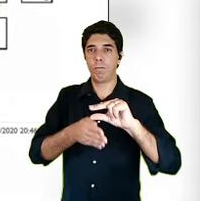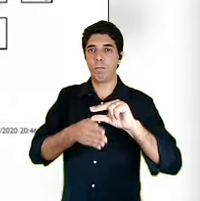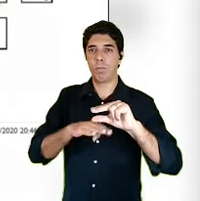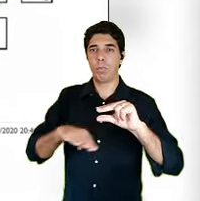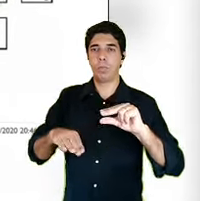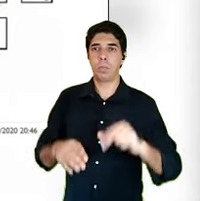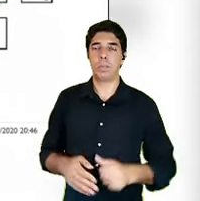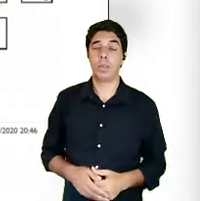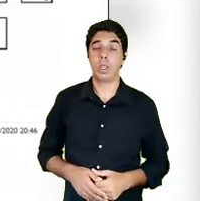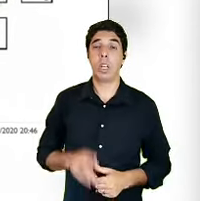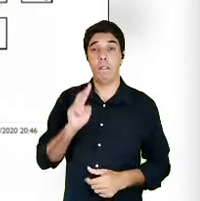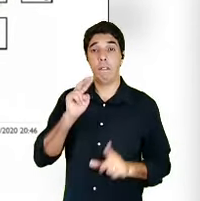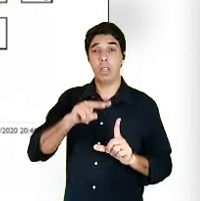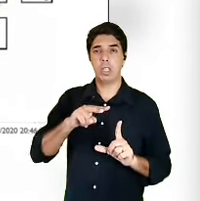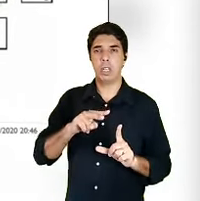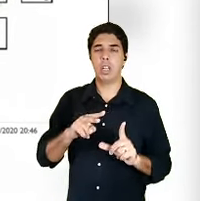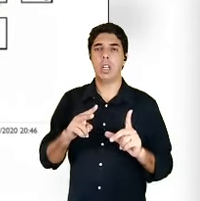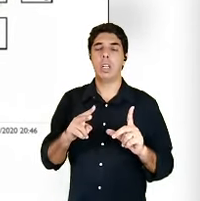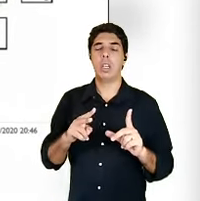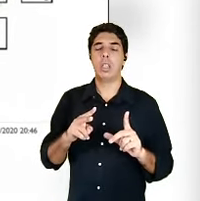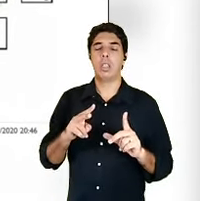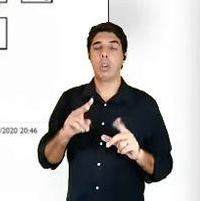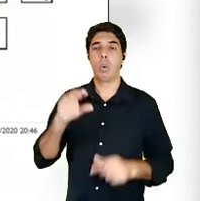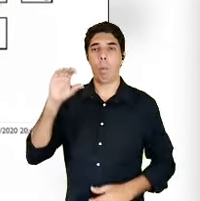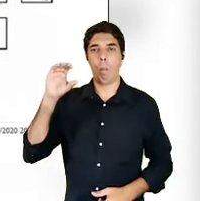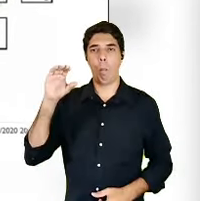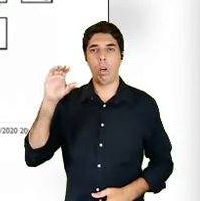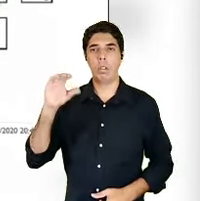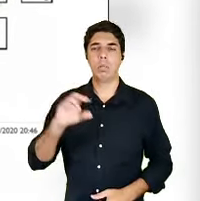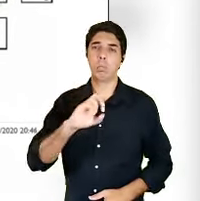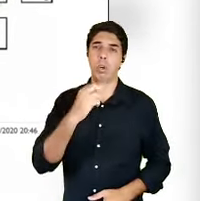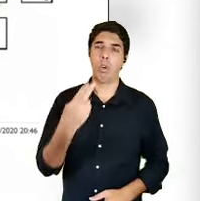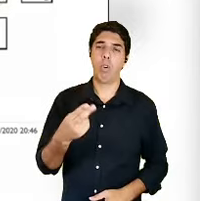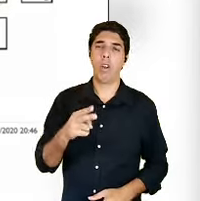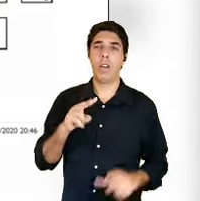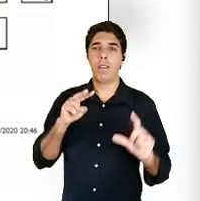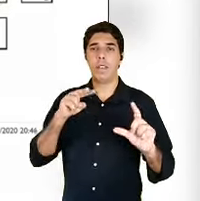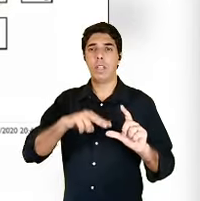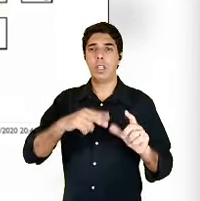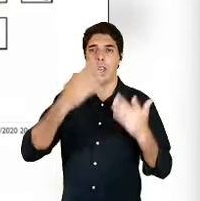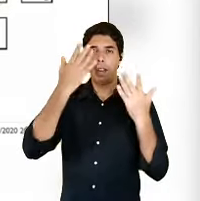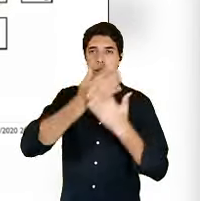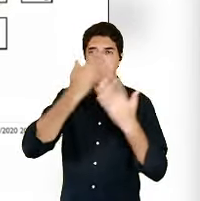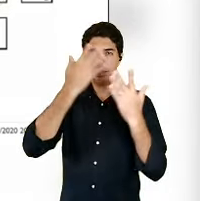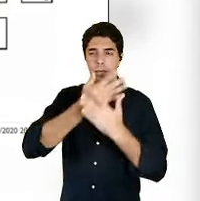ó? Essas vistas ocultas ou invisíveis, elas devem ser